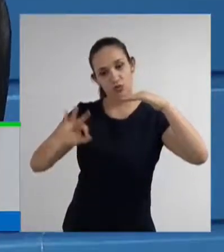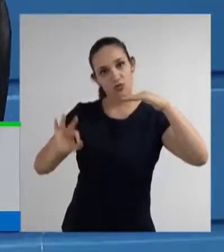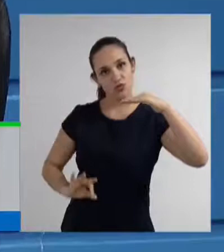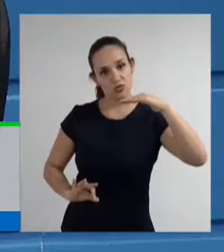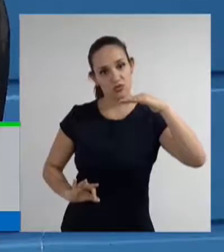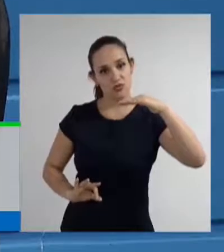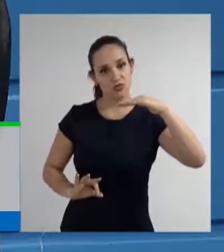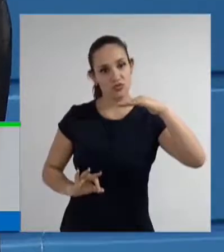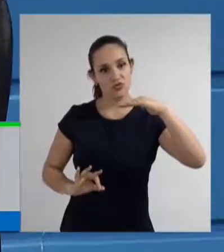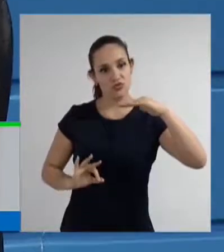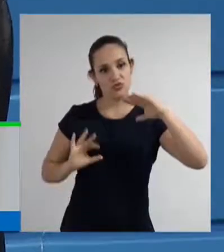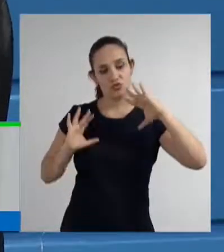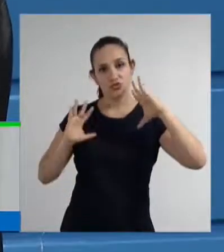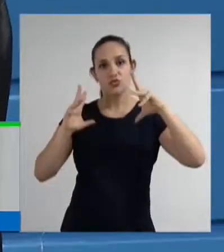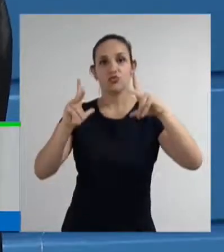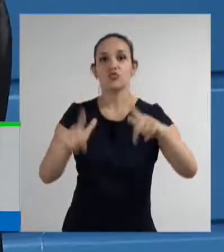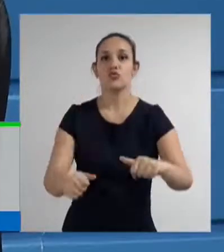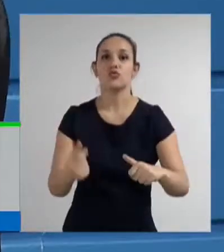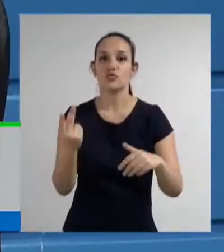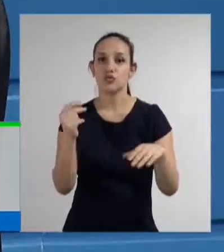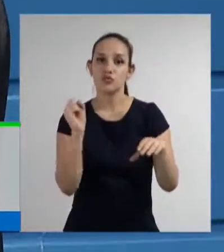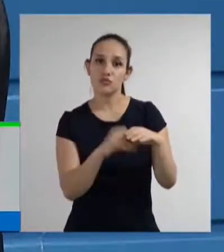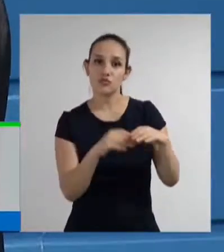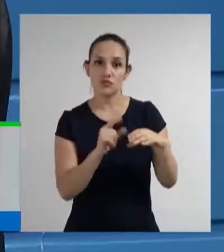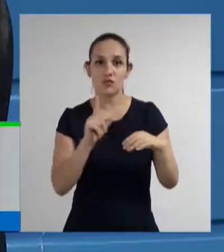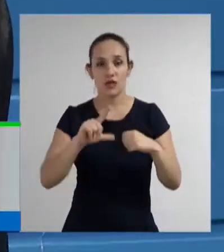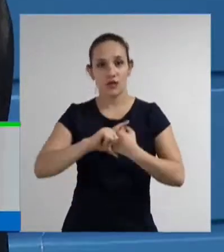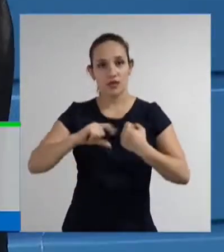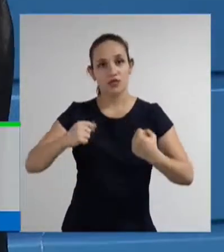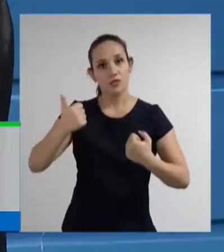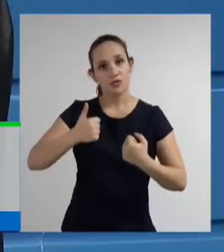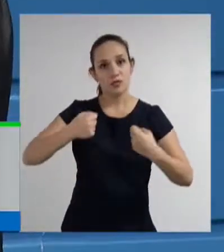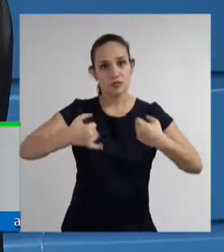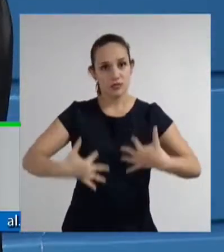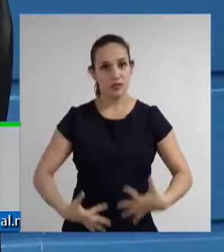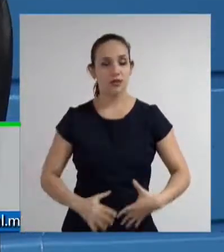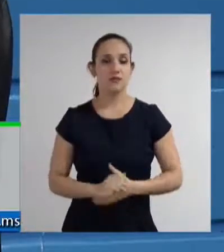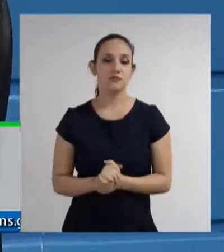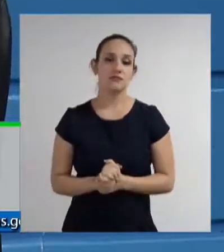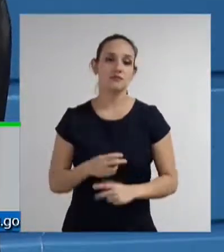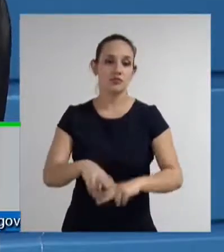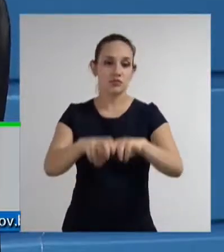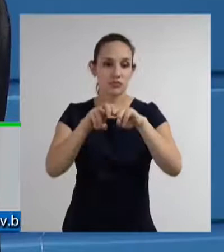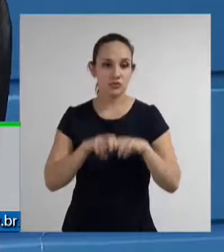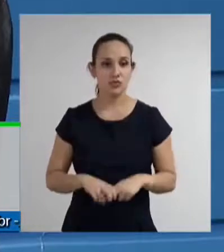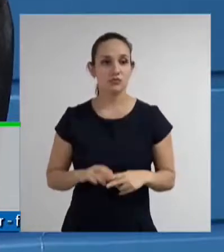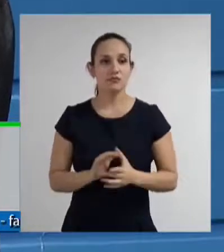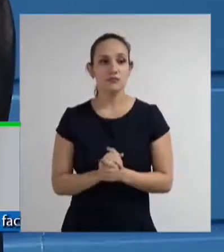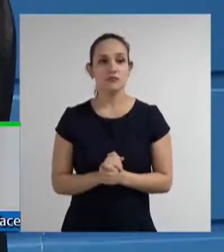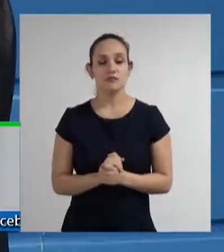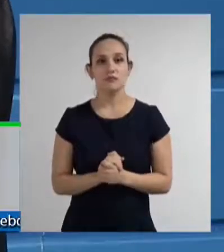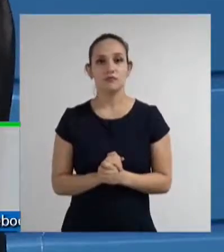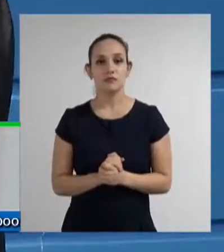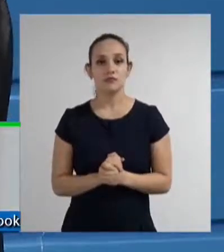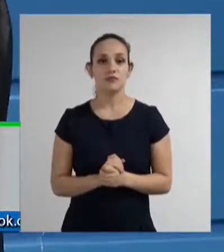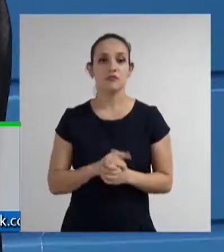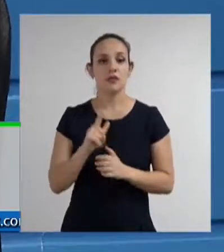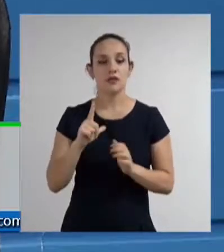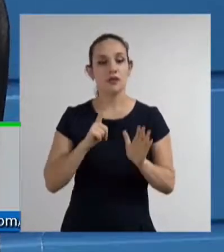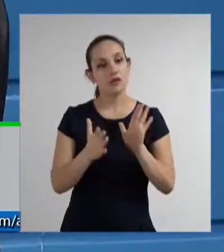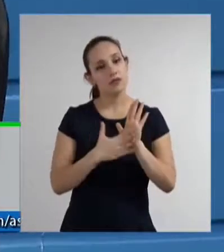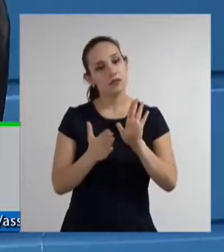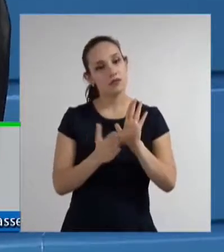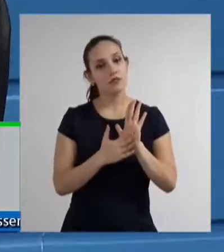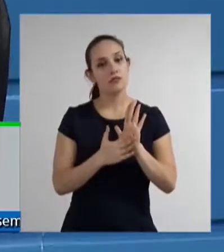do total dos depósitos judiciais de que trata o artigo 1º da referida lei. Nesse sentido, ressalto que a proposta em